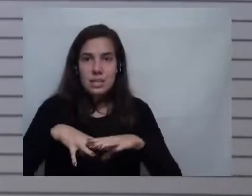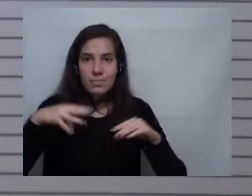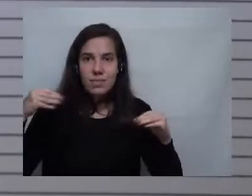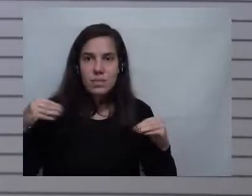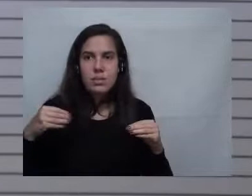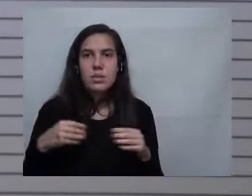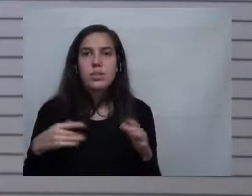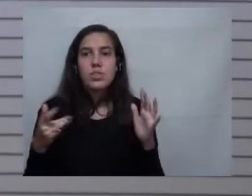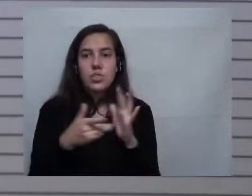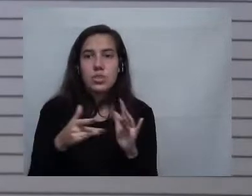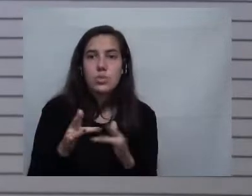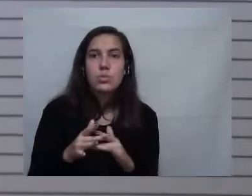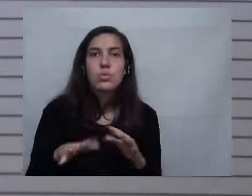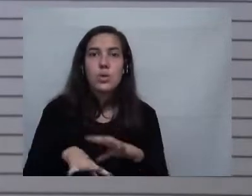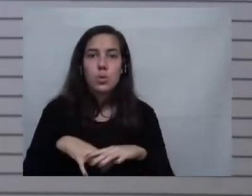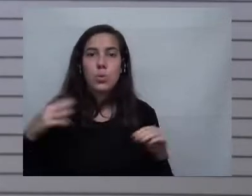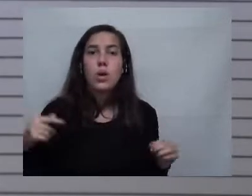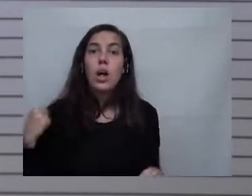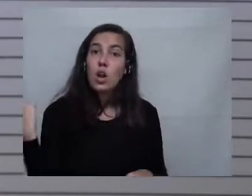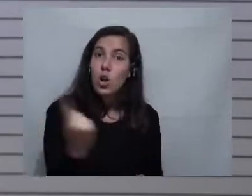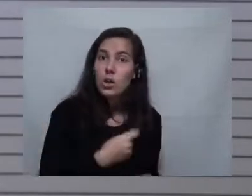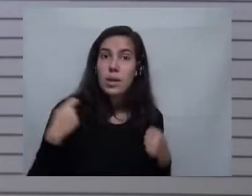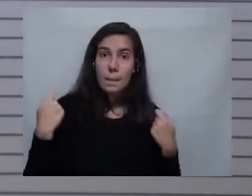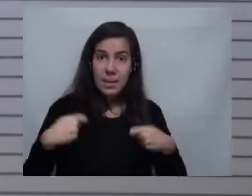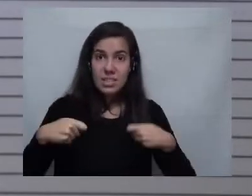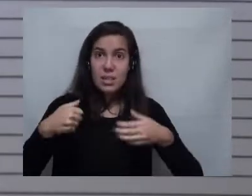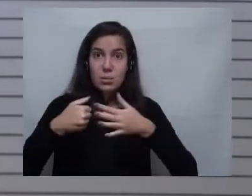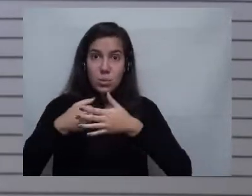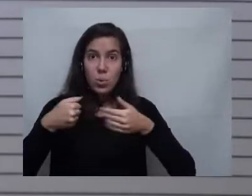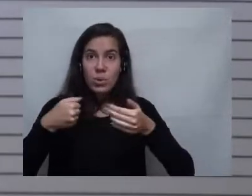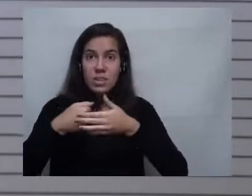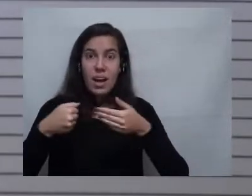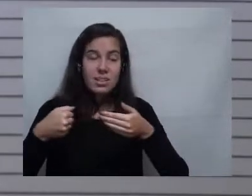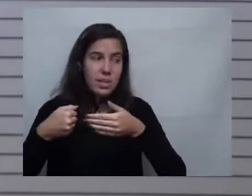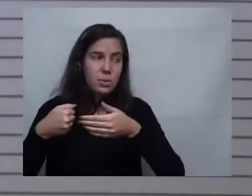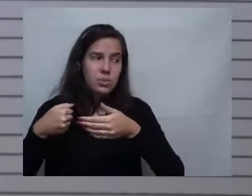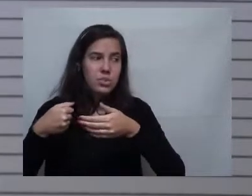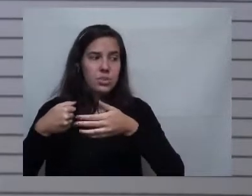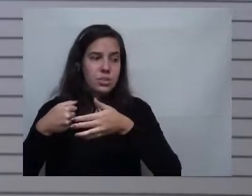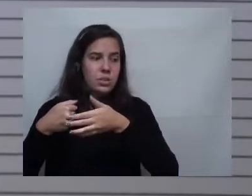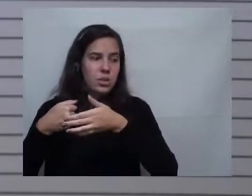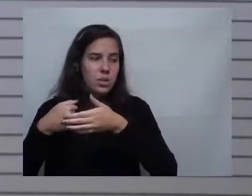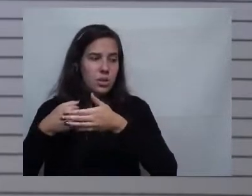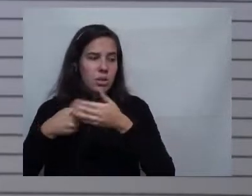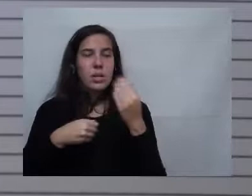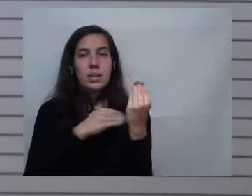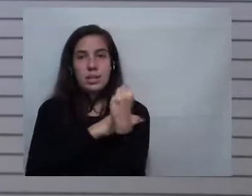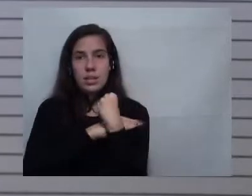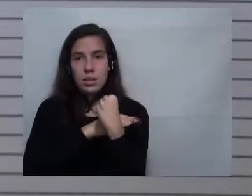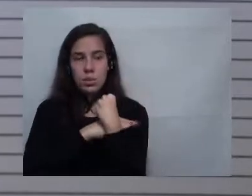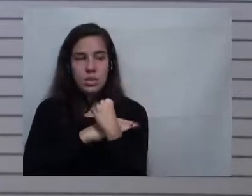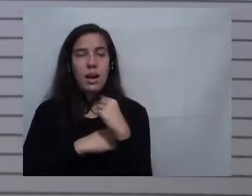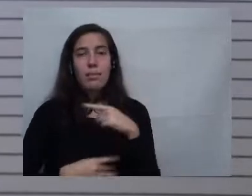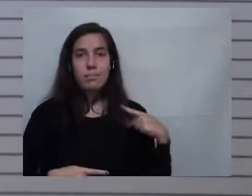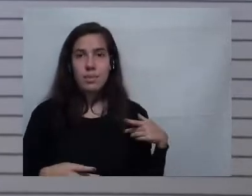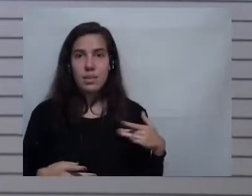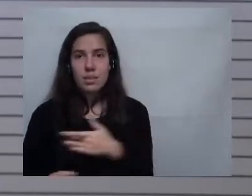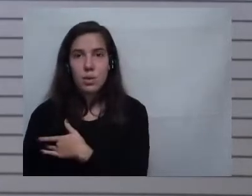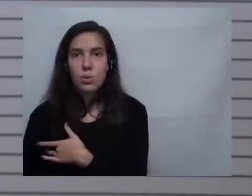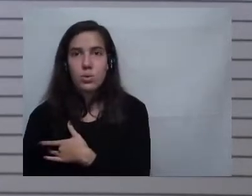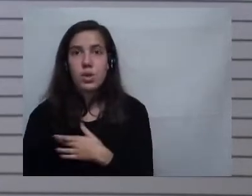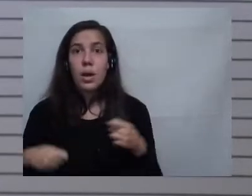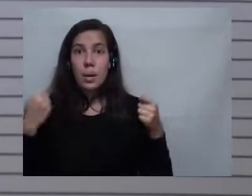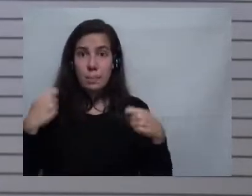se não tiver comendo uma frutinha se não tiver dando uma caminhadinha tiver só no